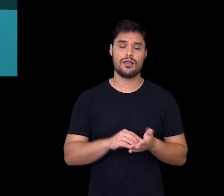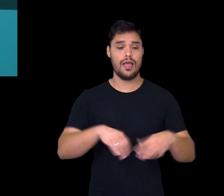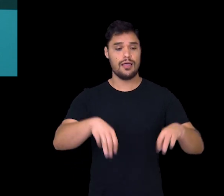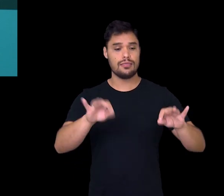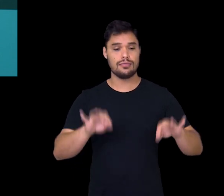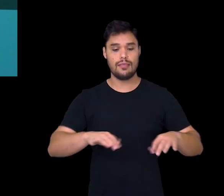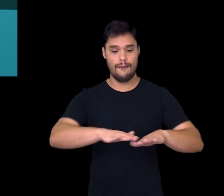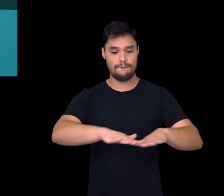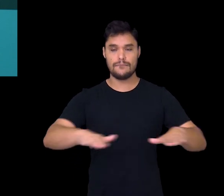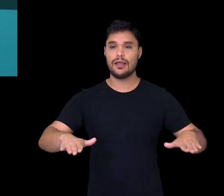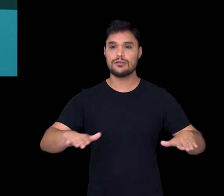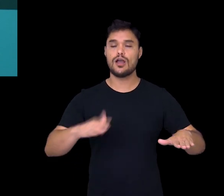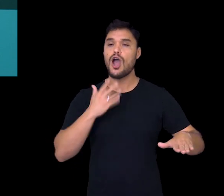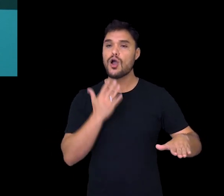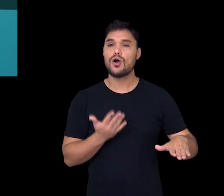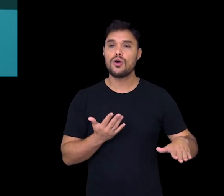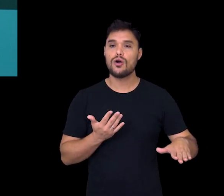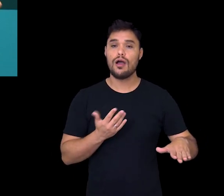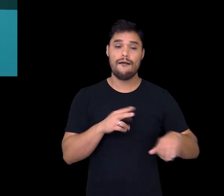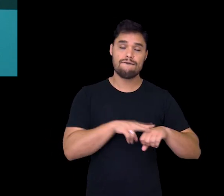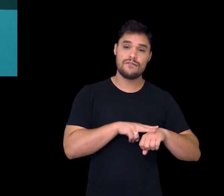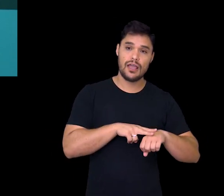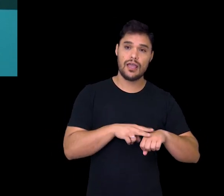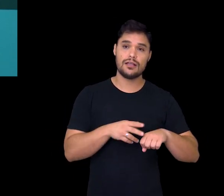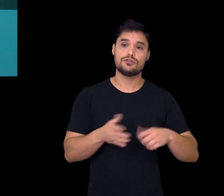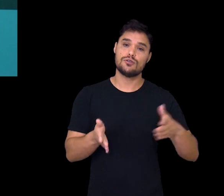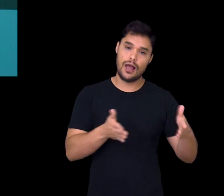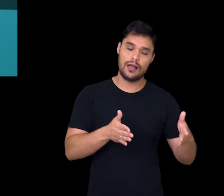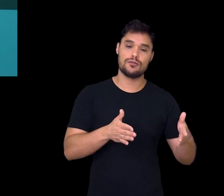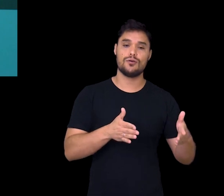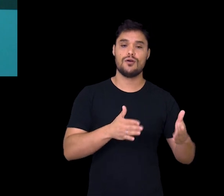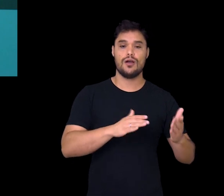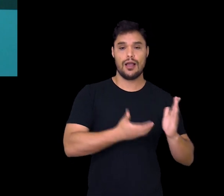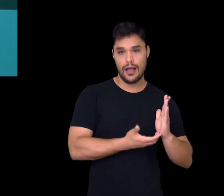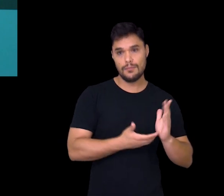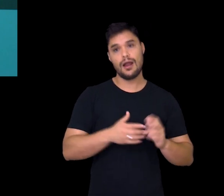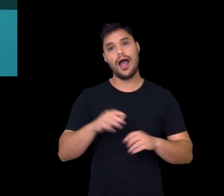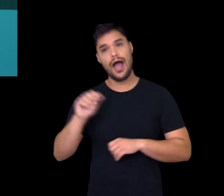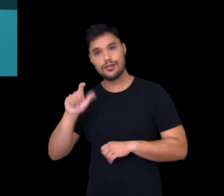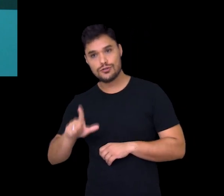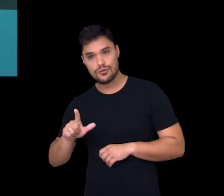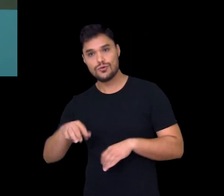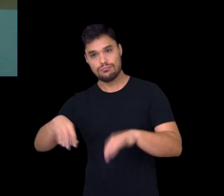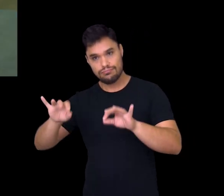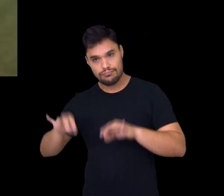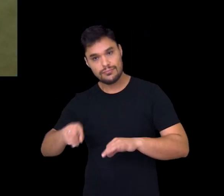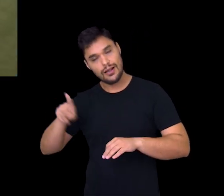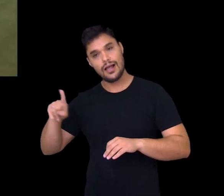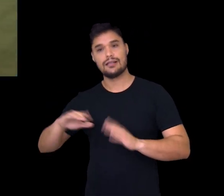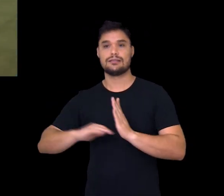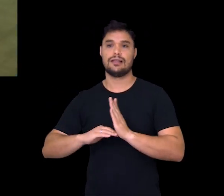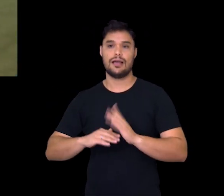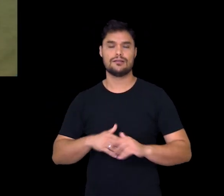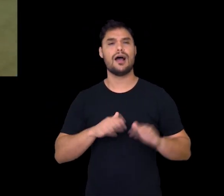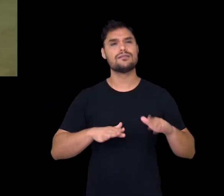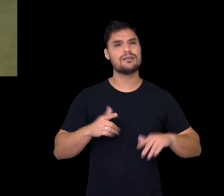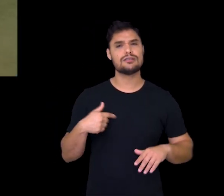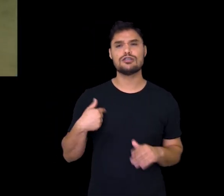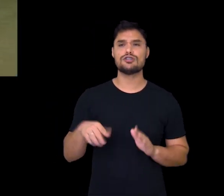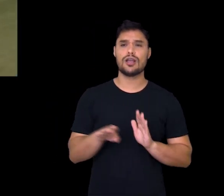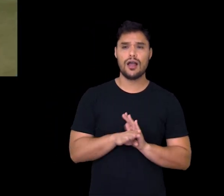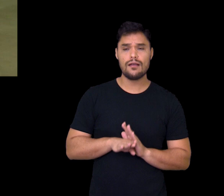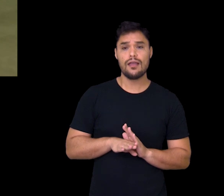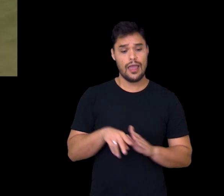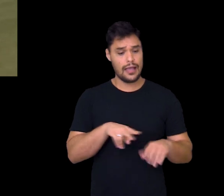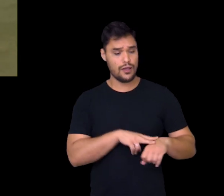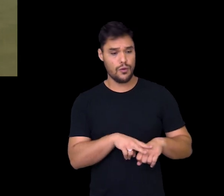a cor? Não, o verde põe do lado da Câmara e o azul do lado do Senado. Imagens então era muito engraçado que às vezes a gente chegava e as pessoas perguntavam, esse verde tem a